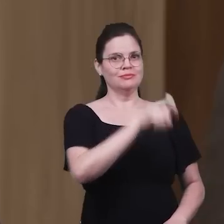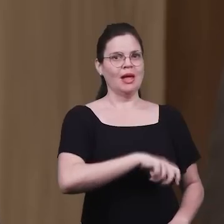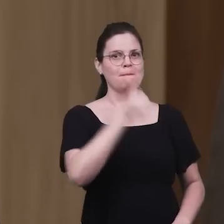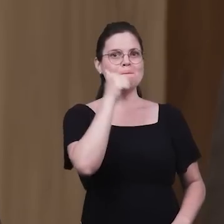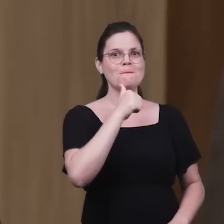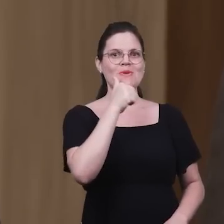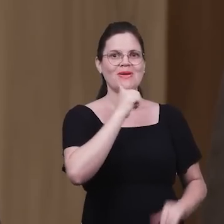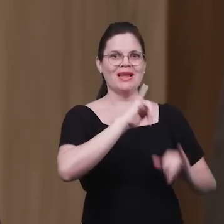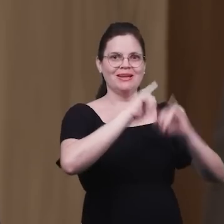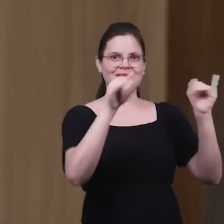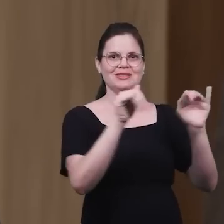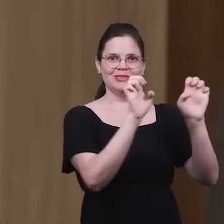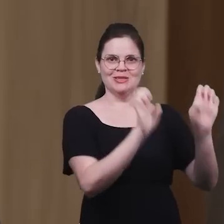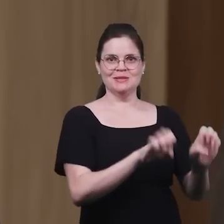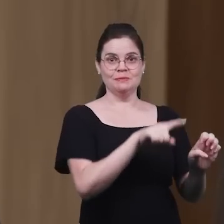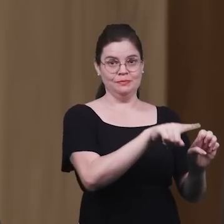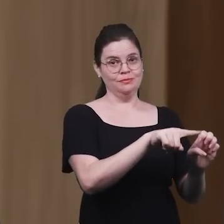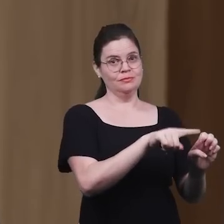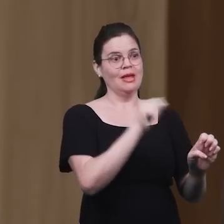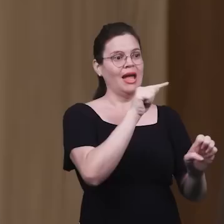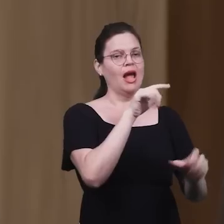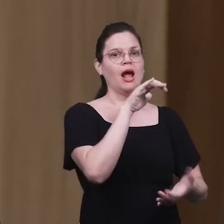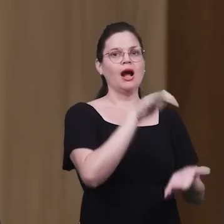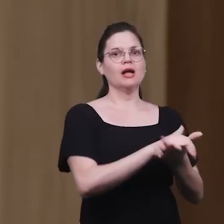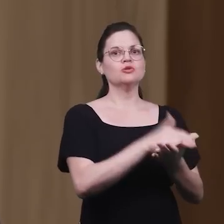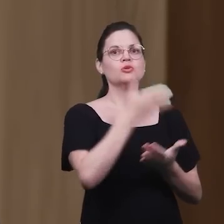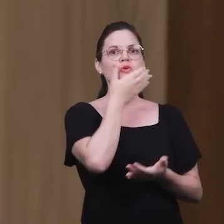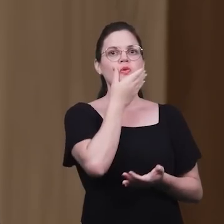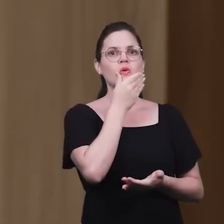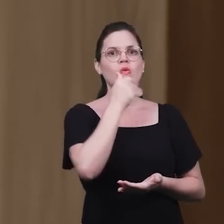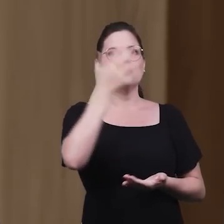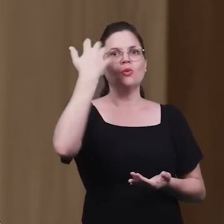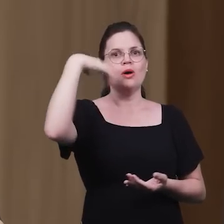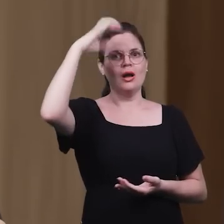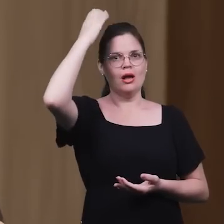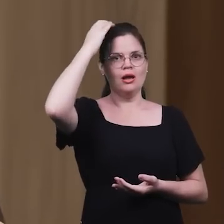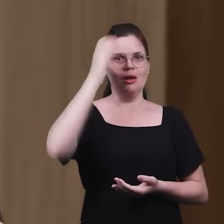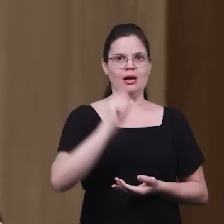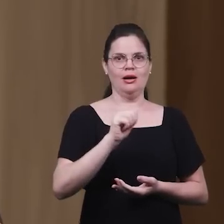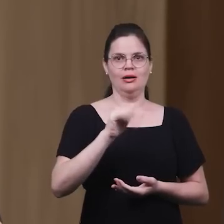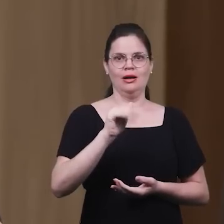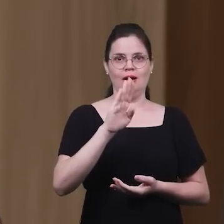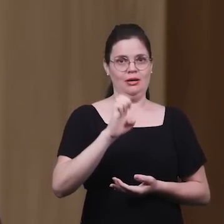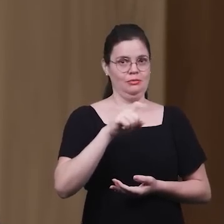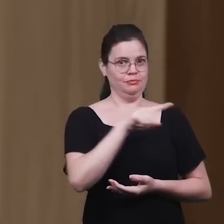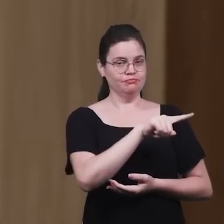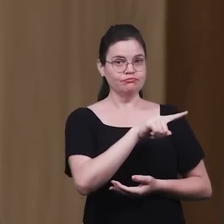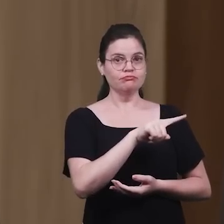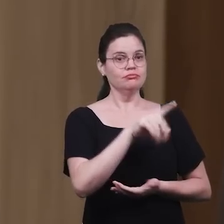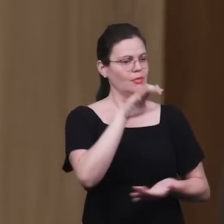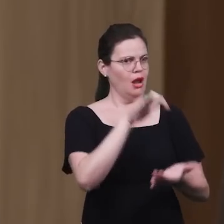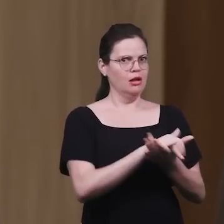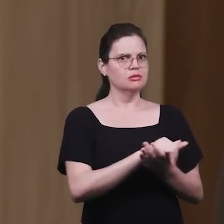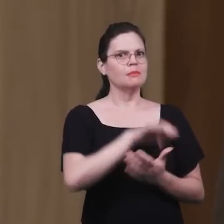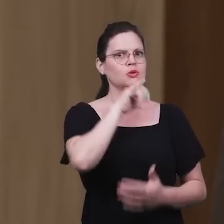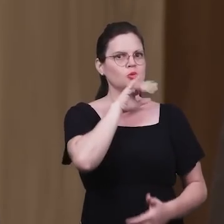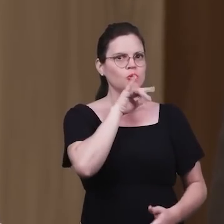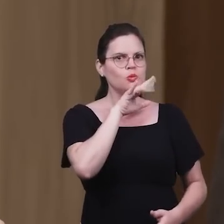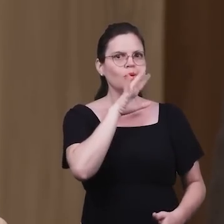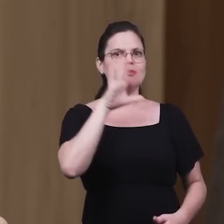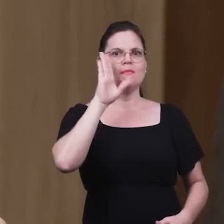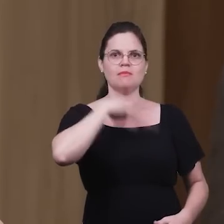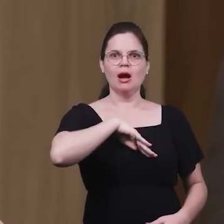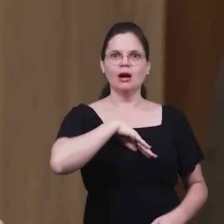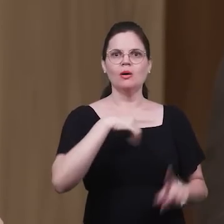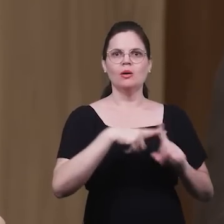que foi fruto de um casamento também que foi mal para Israel e que Jezabel traz para